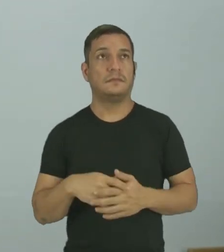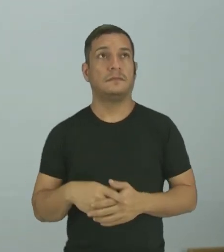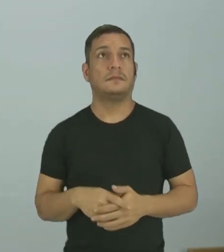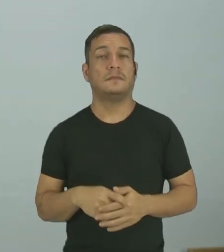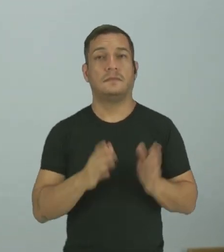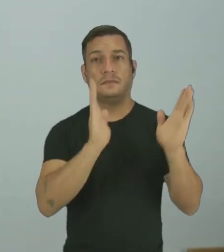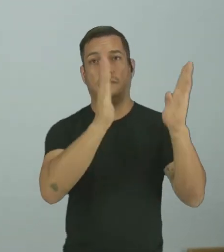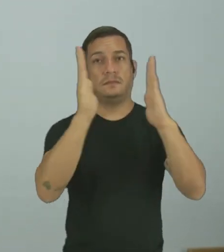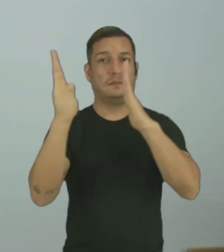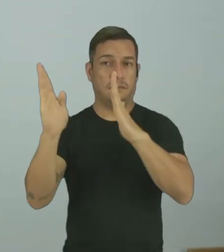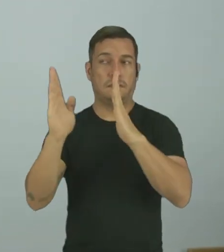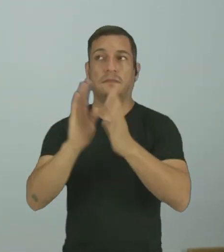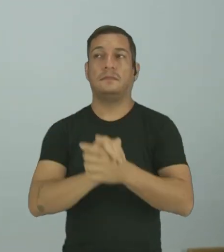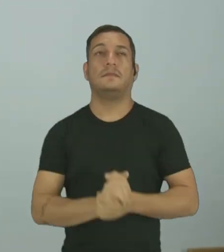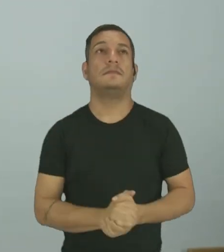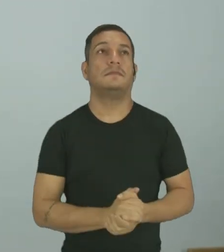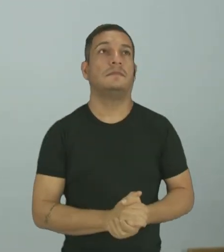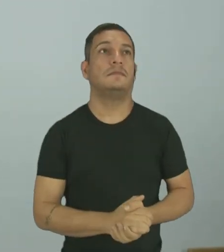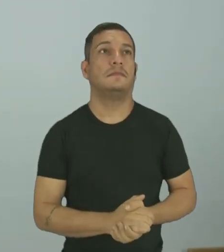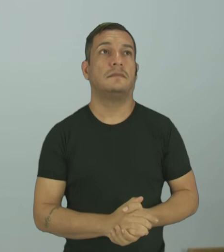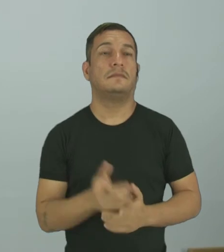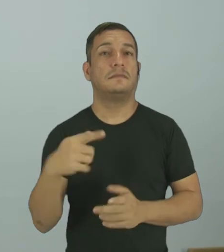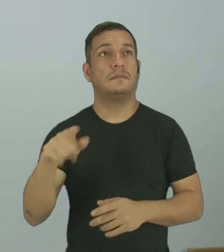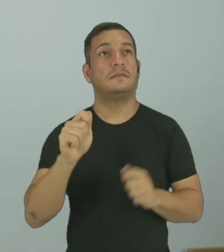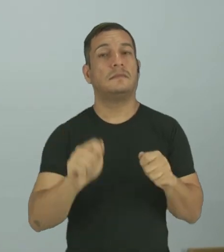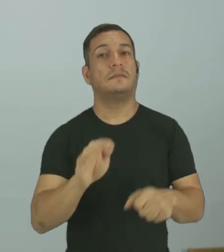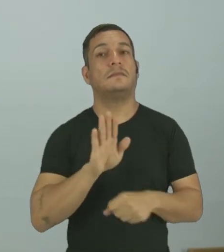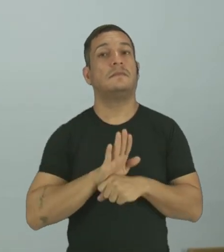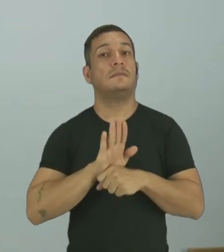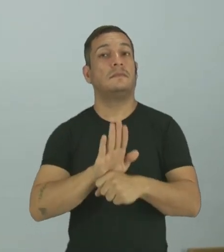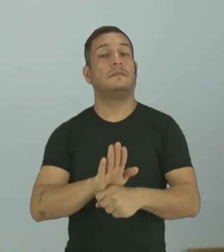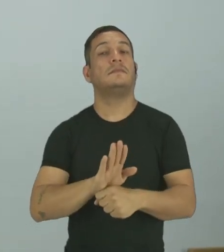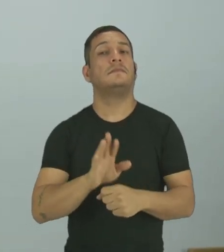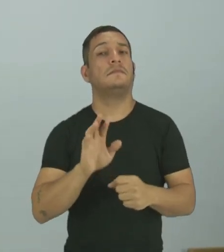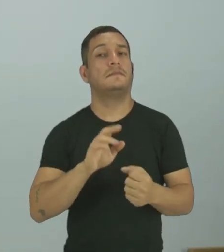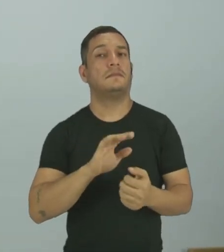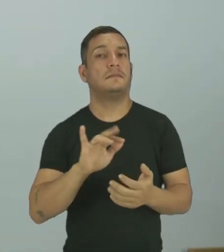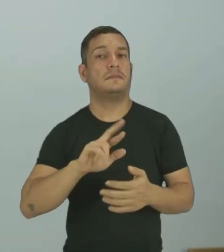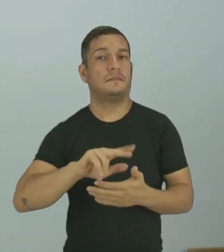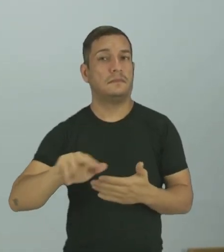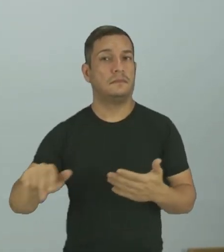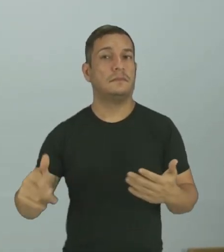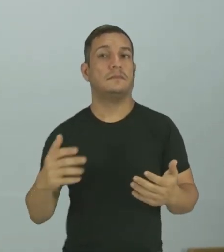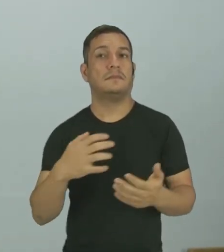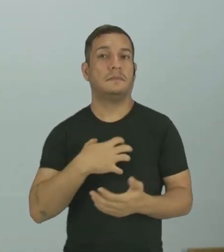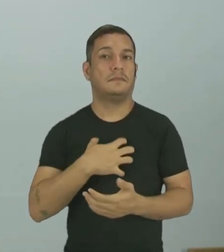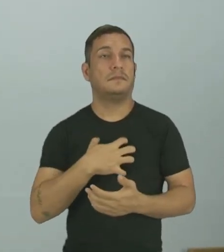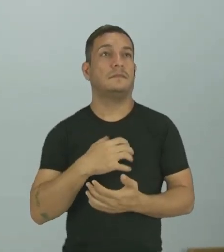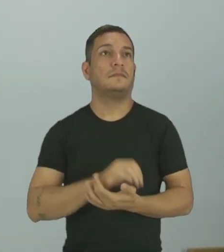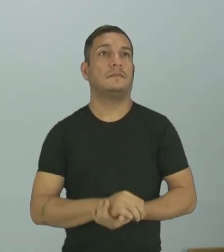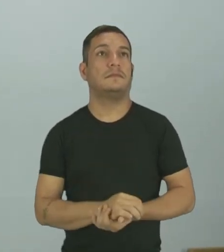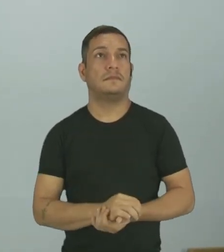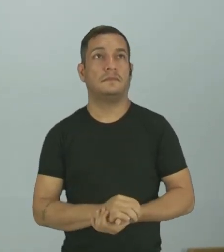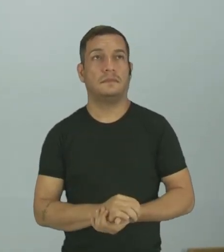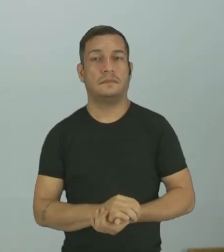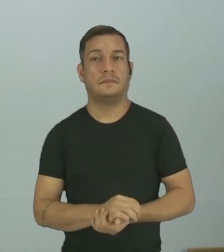seu armário. Enfim, você pode ajudar de várias maneiras.